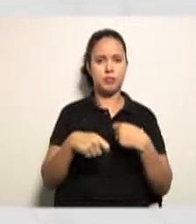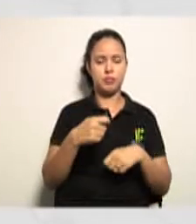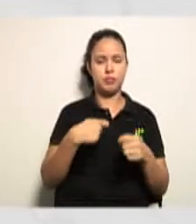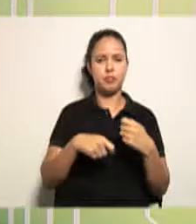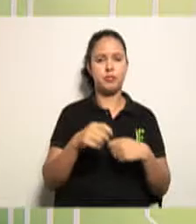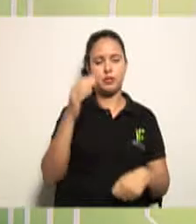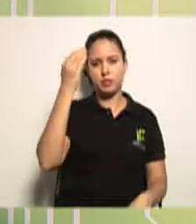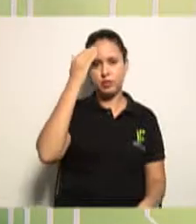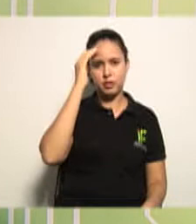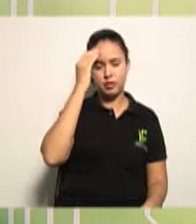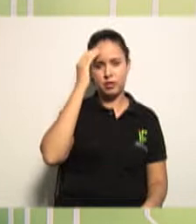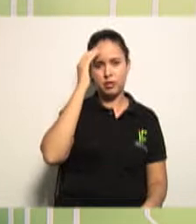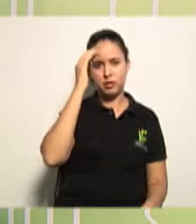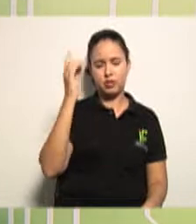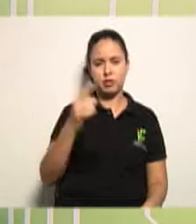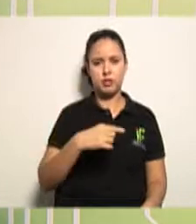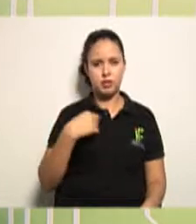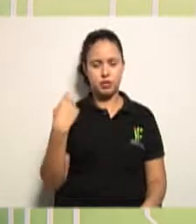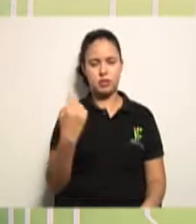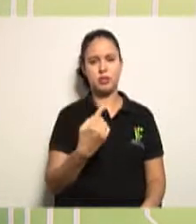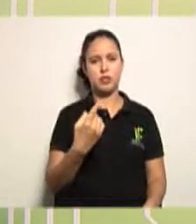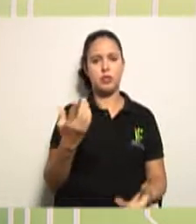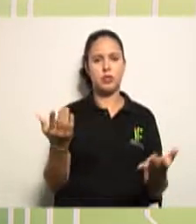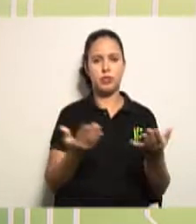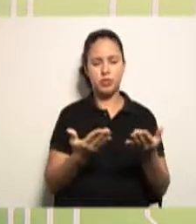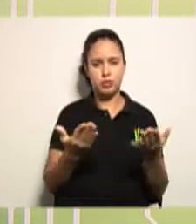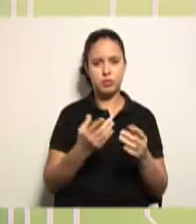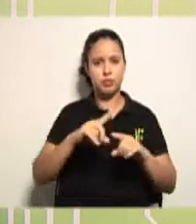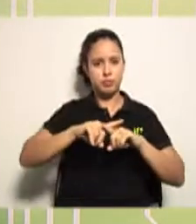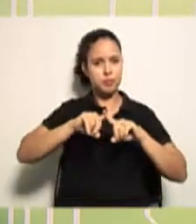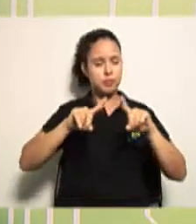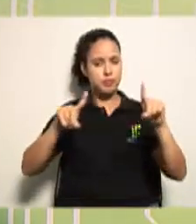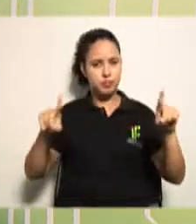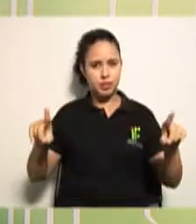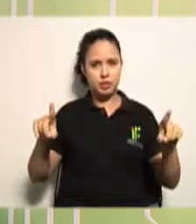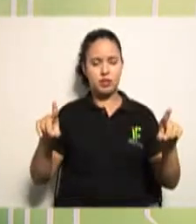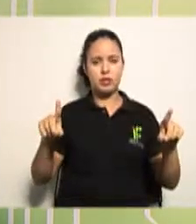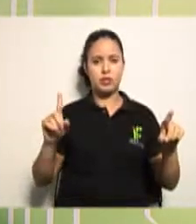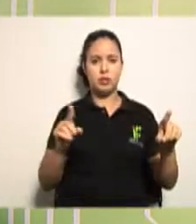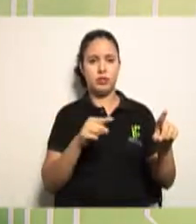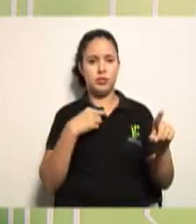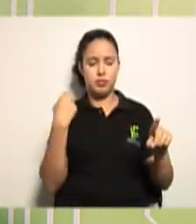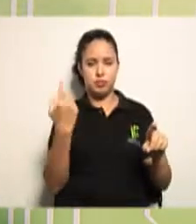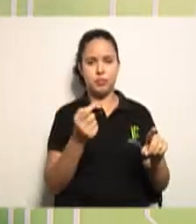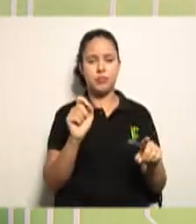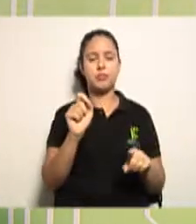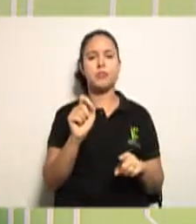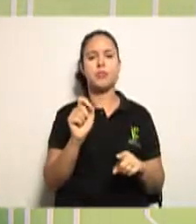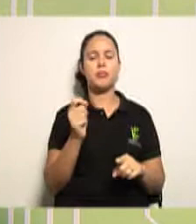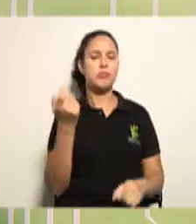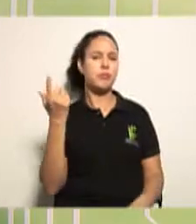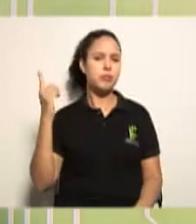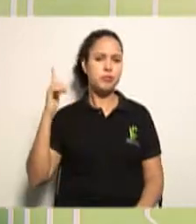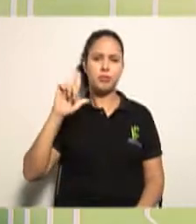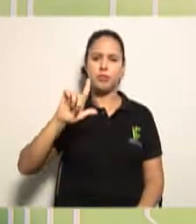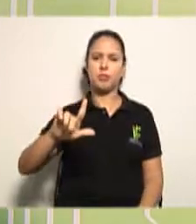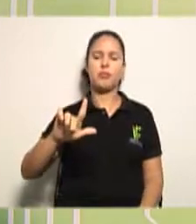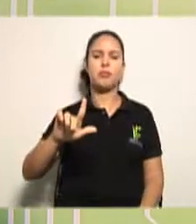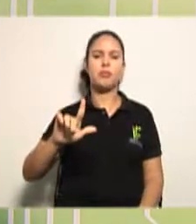visualizando, entendendo, nós estamos assim hoje, mas nós vamos